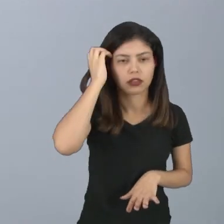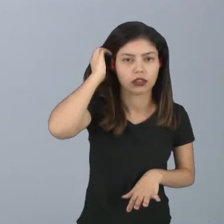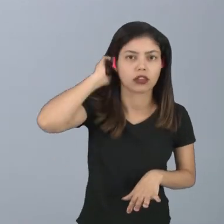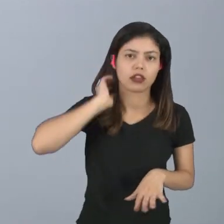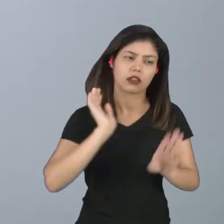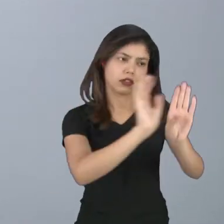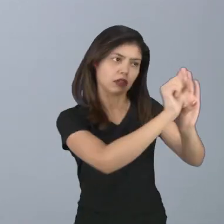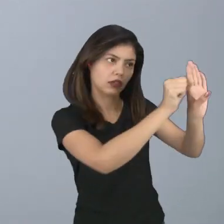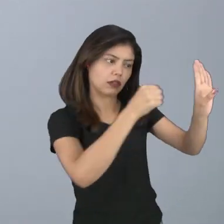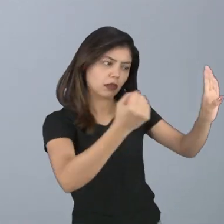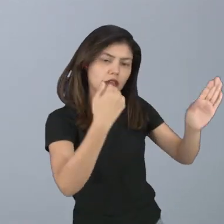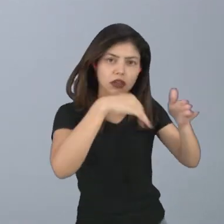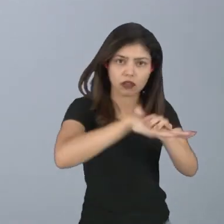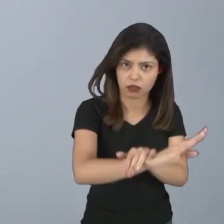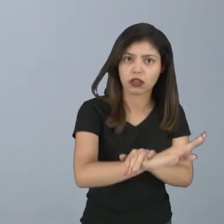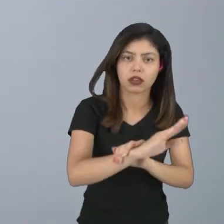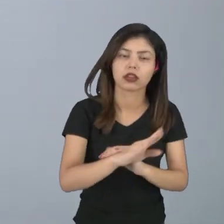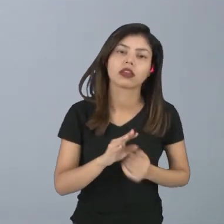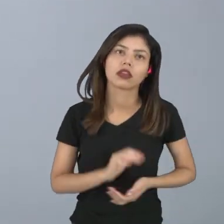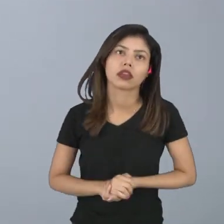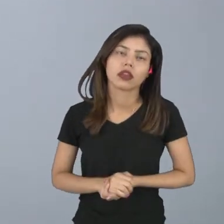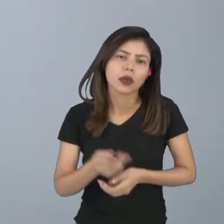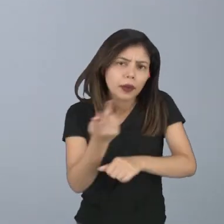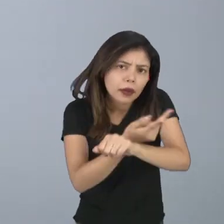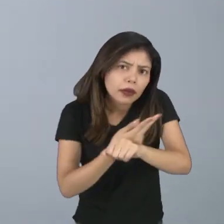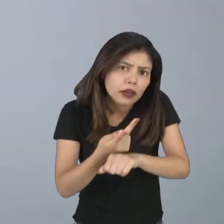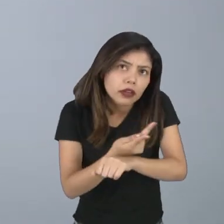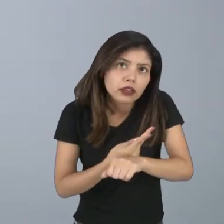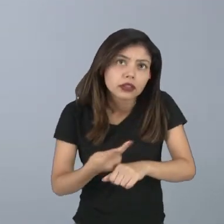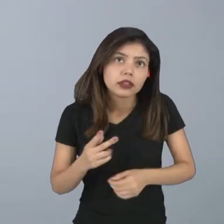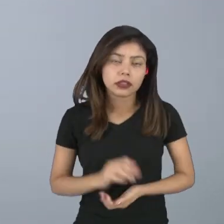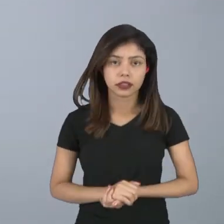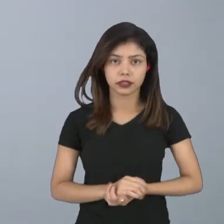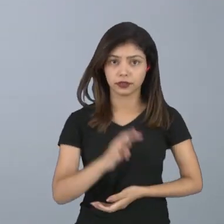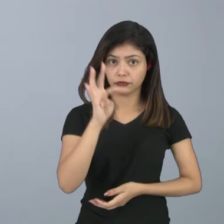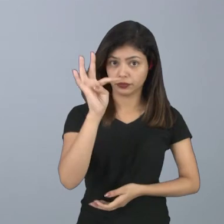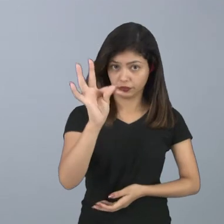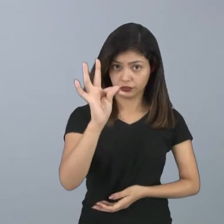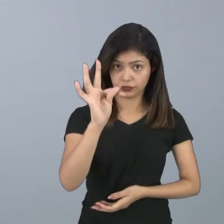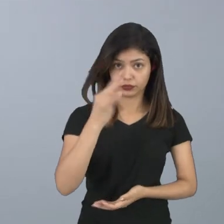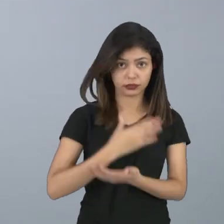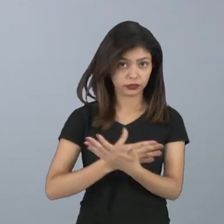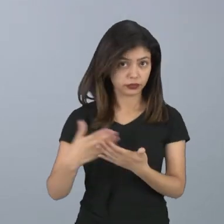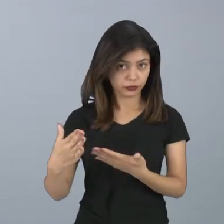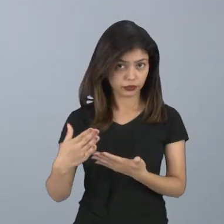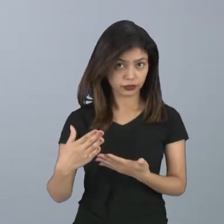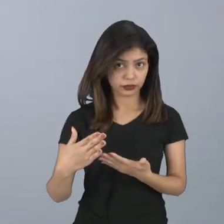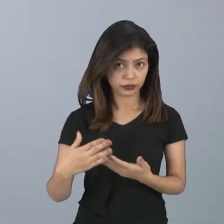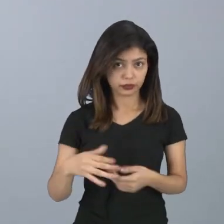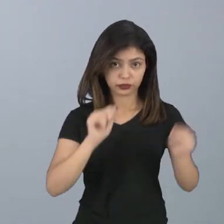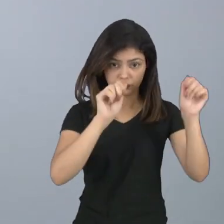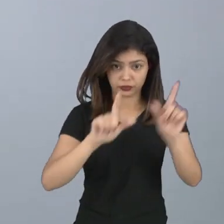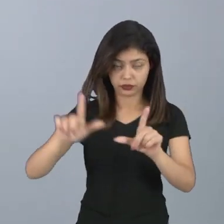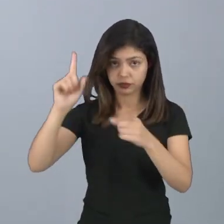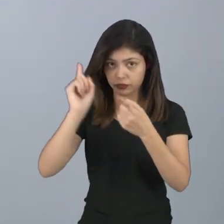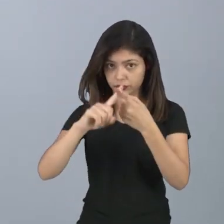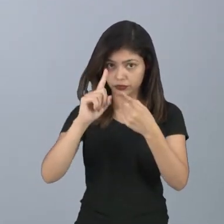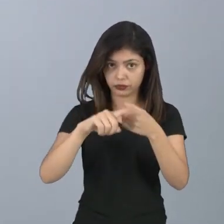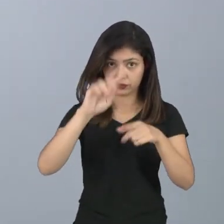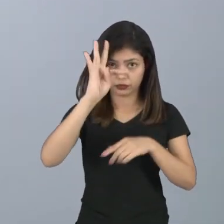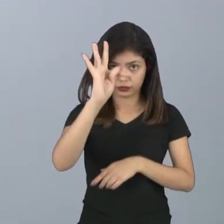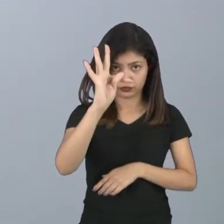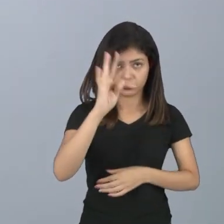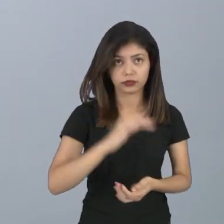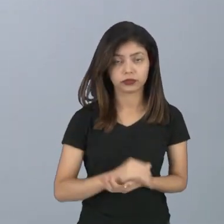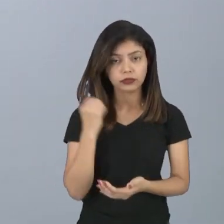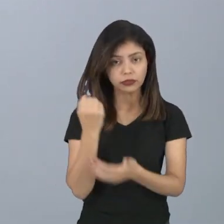no armário, lá onde sua mãe guarda a feira, e procure alimentos que tenham aquele Tzinho que eu mostrei no começo da aula, no primeiro slide, nos alimentos